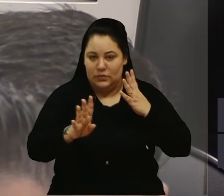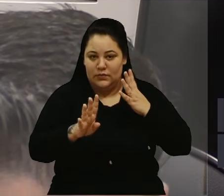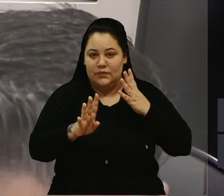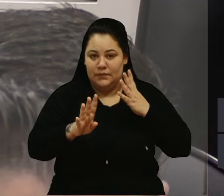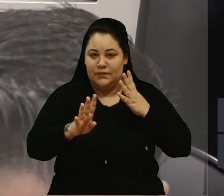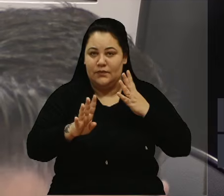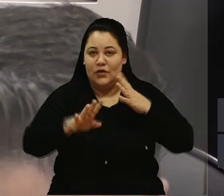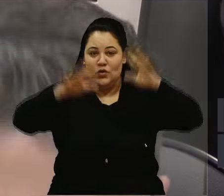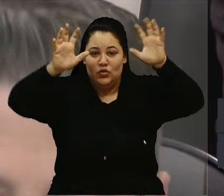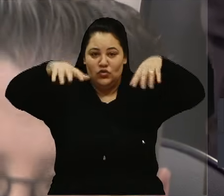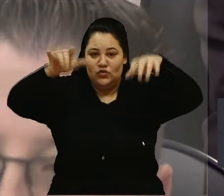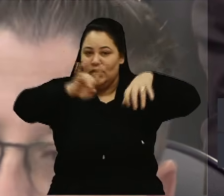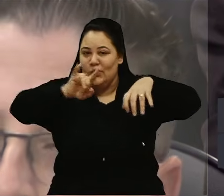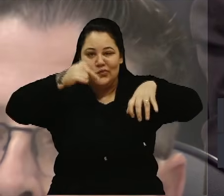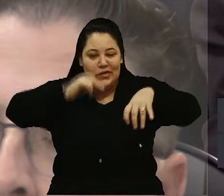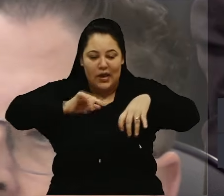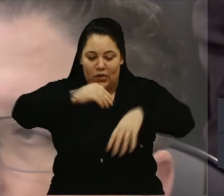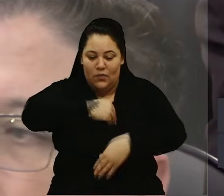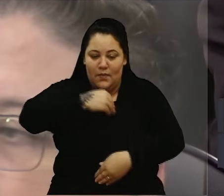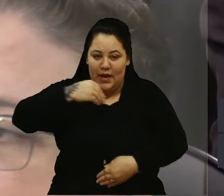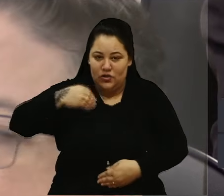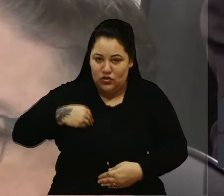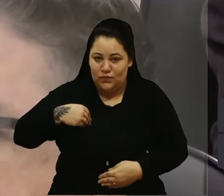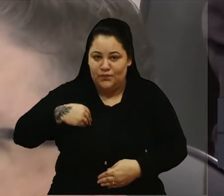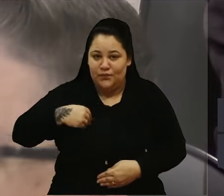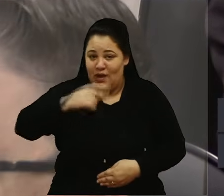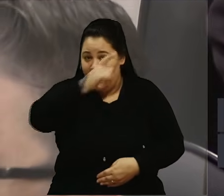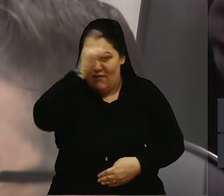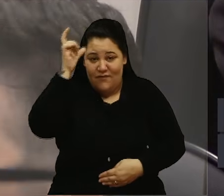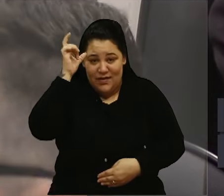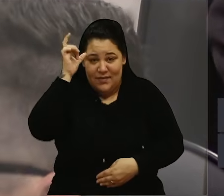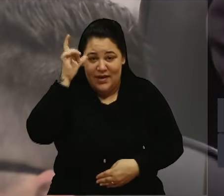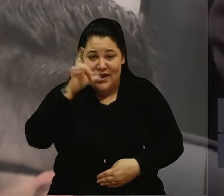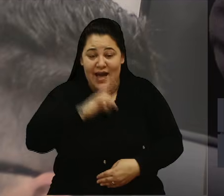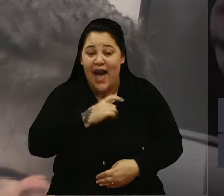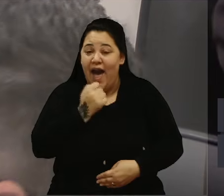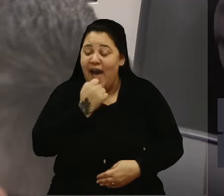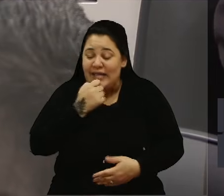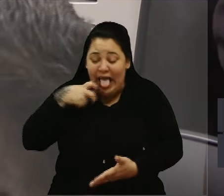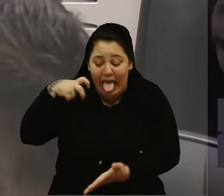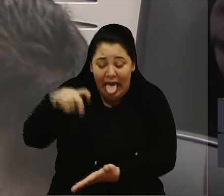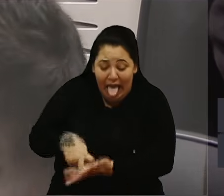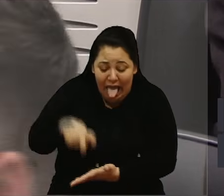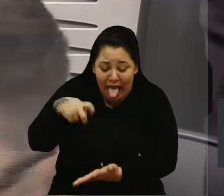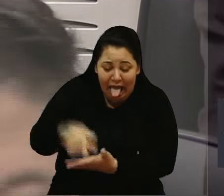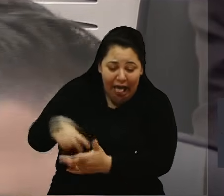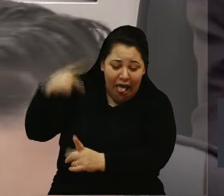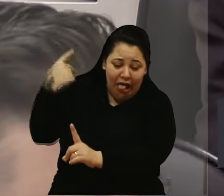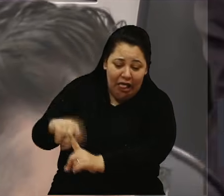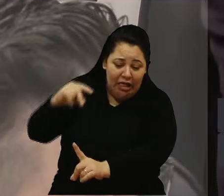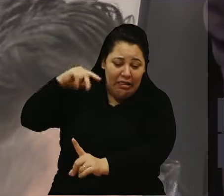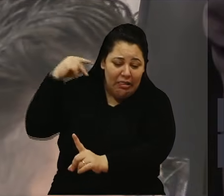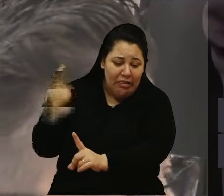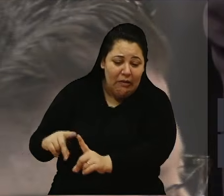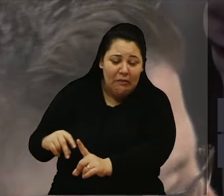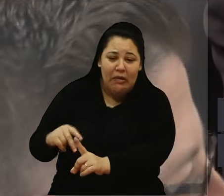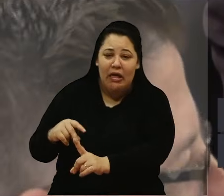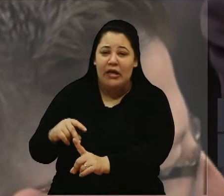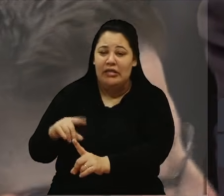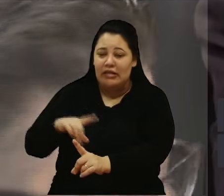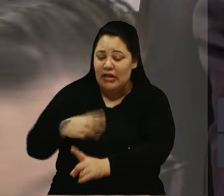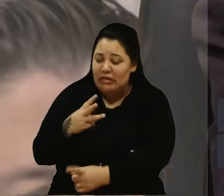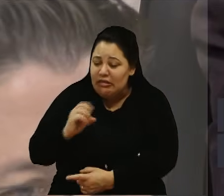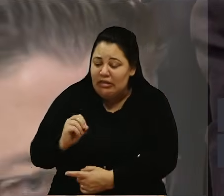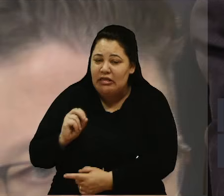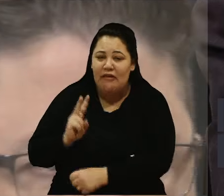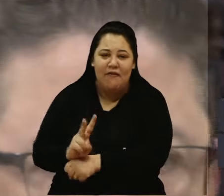não conseguem um médico. As enfermeiras técnicas são humilhadas, esculachadas, porque chega lá 30 vagas.